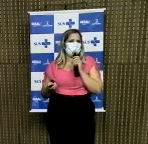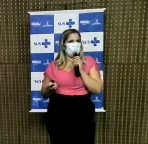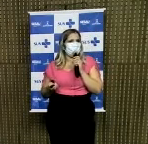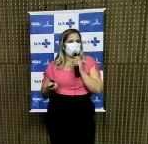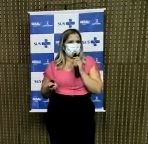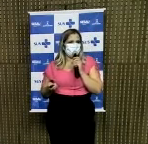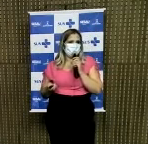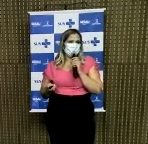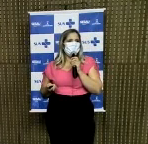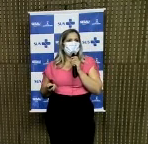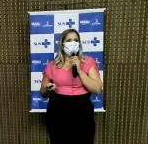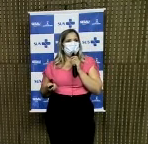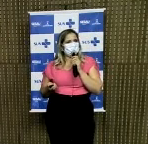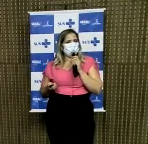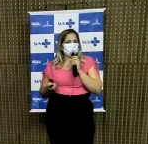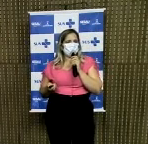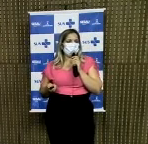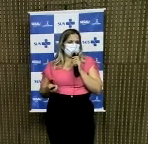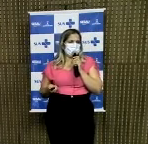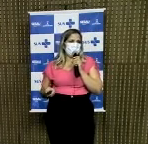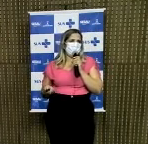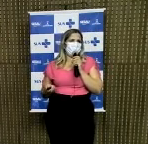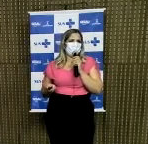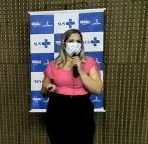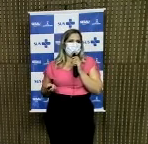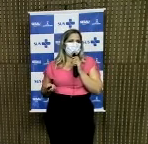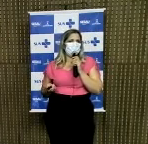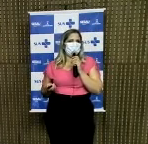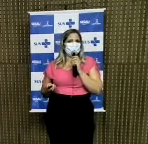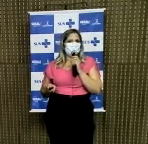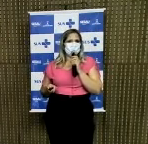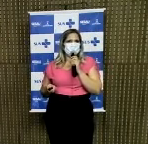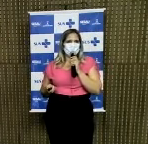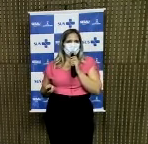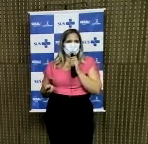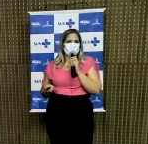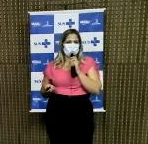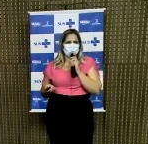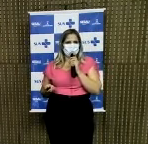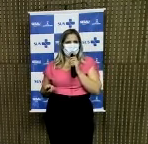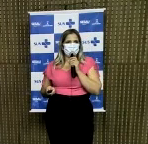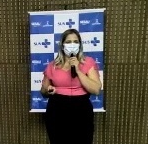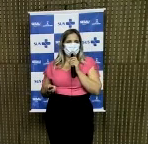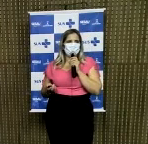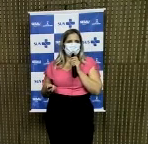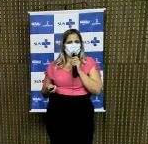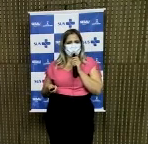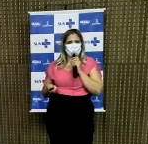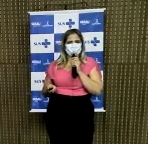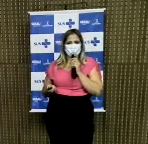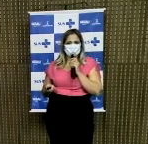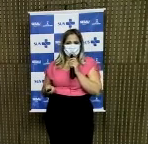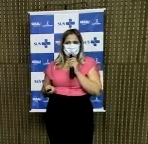com a equipe, sensibilização realmente da equipe em relação à importância, né, desse pré-natal, desse início